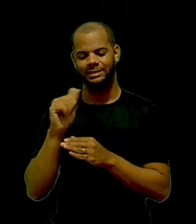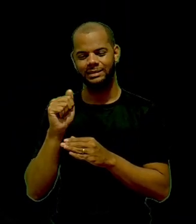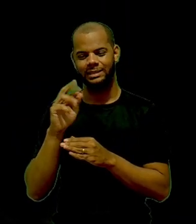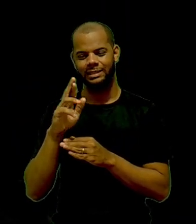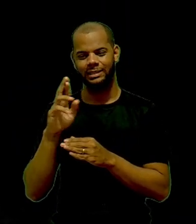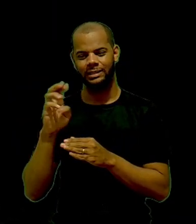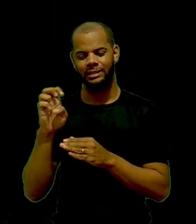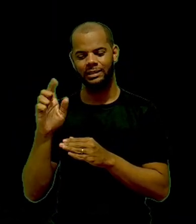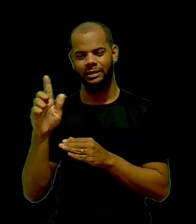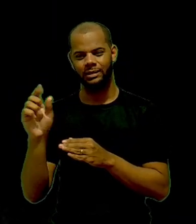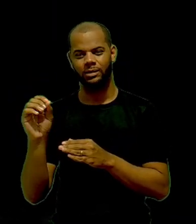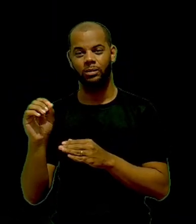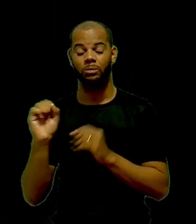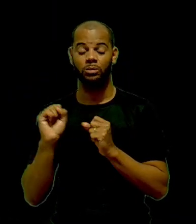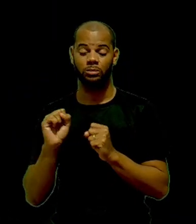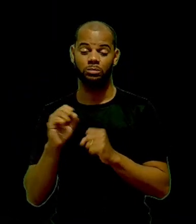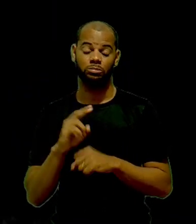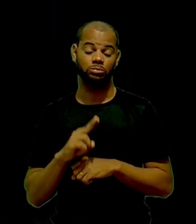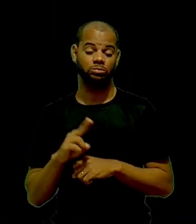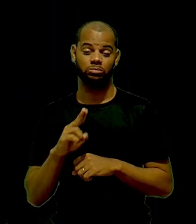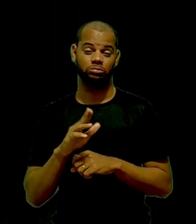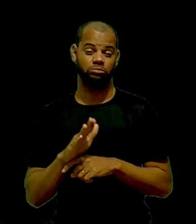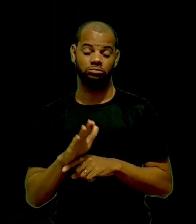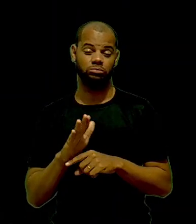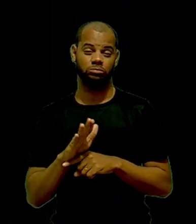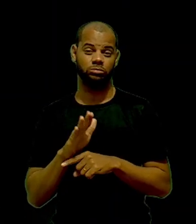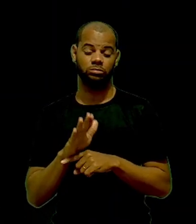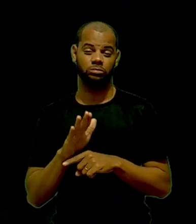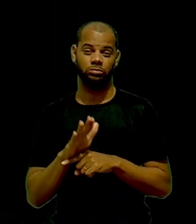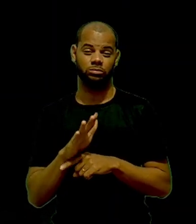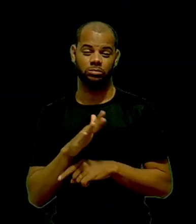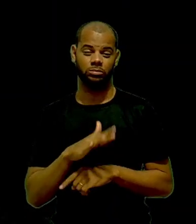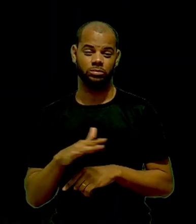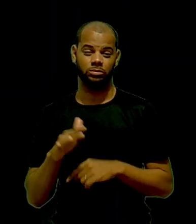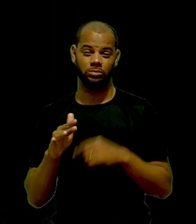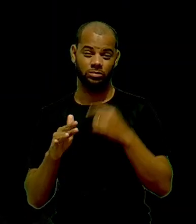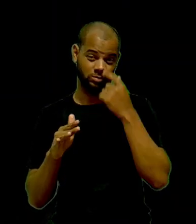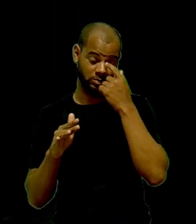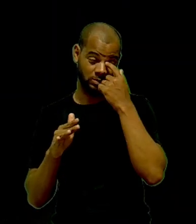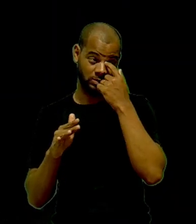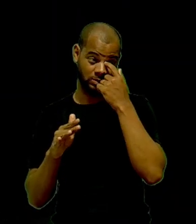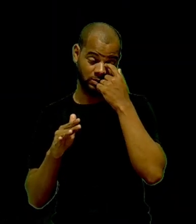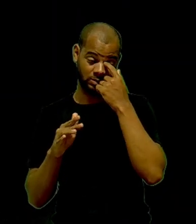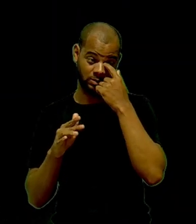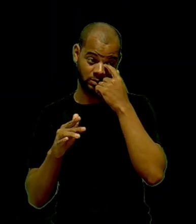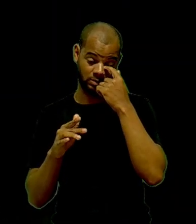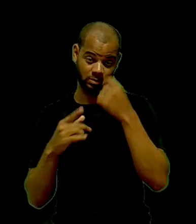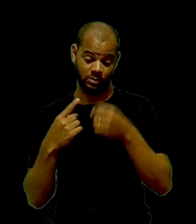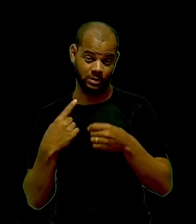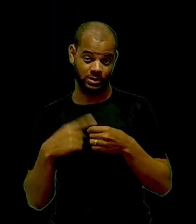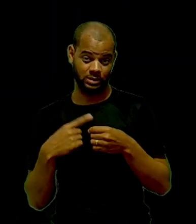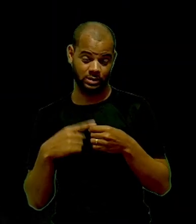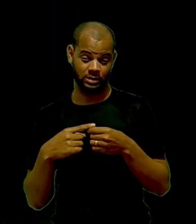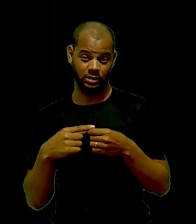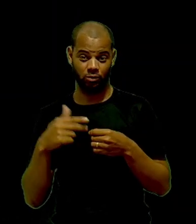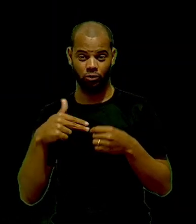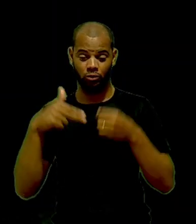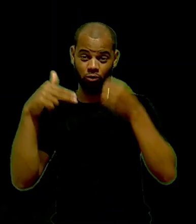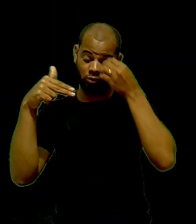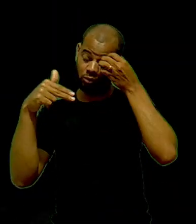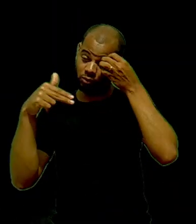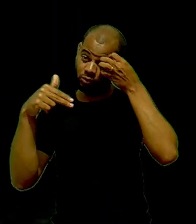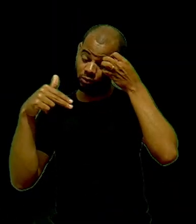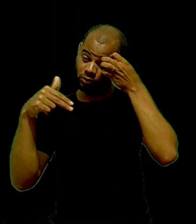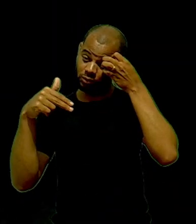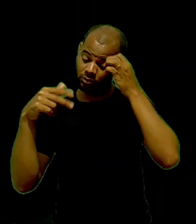ajudar também a concessionária a alimentar uma cidade, ou, por exemplo, o norte da ilha. O norte